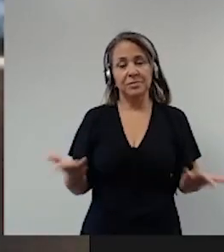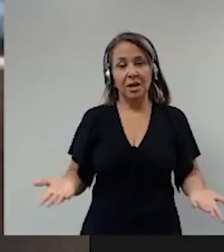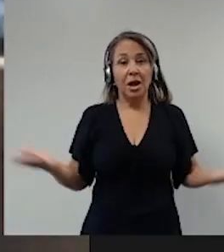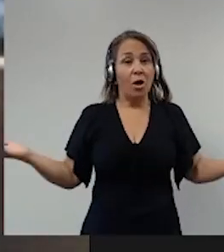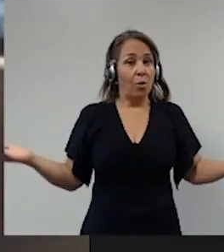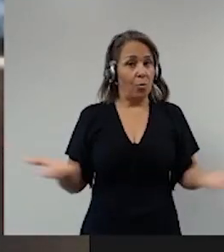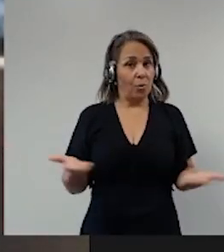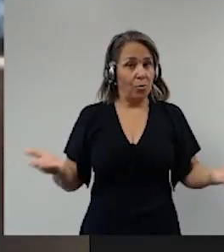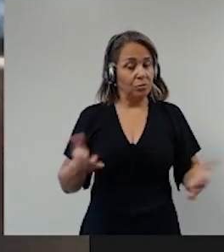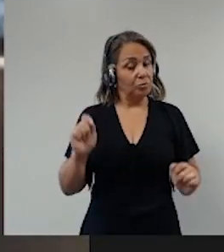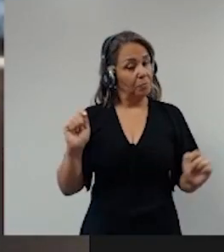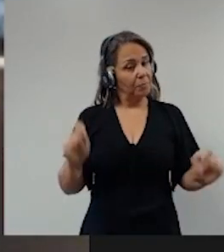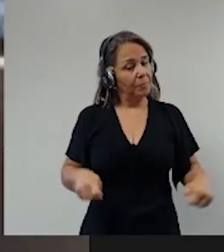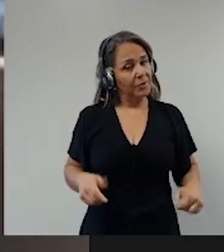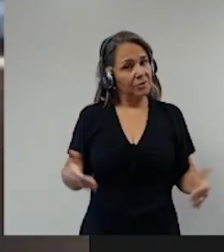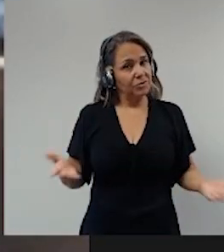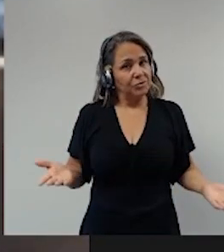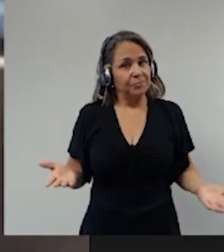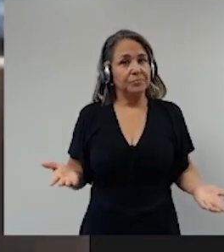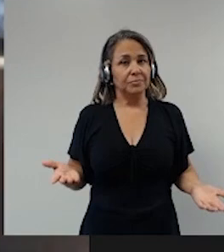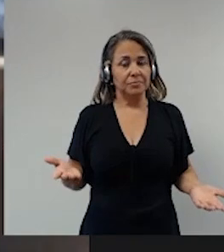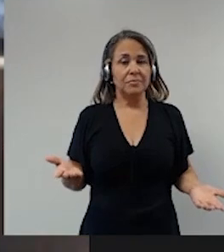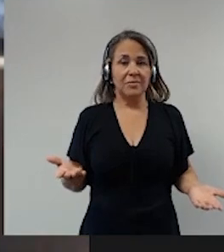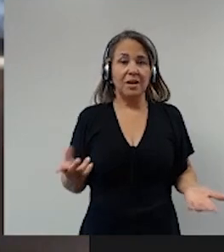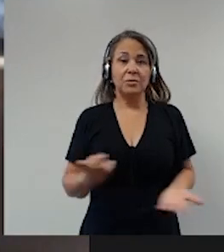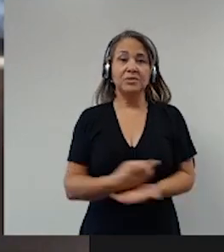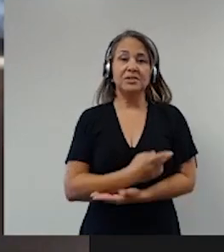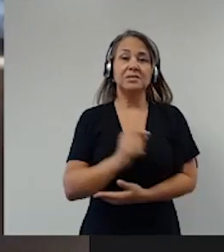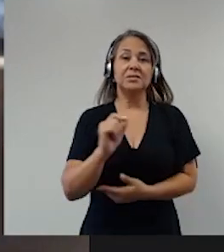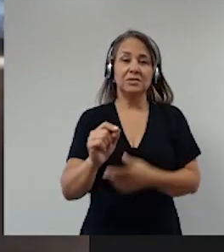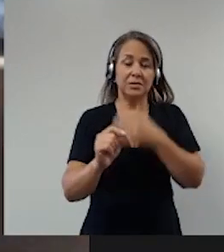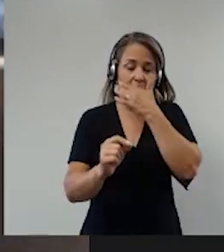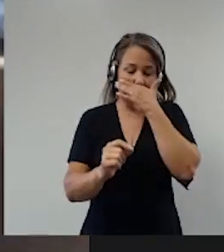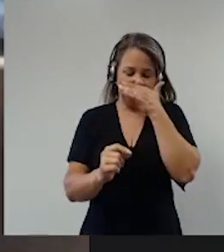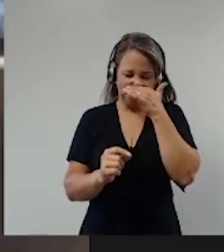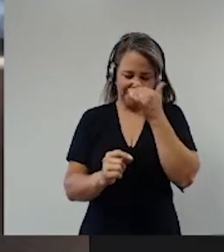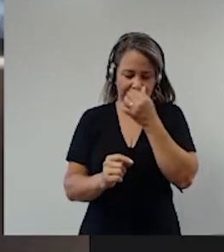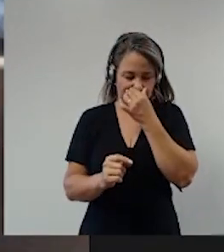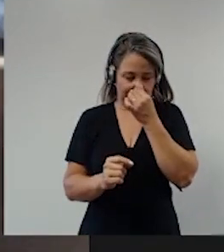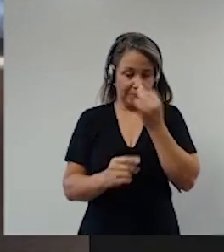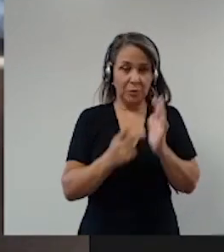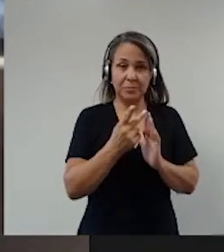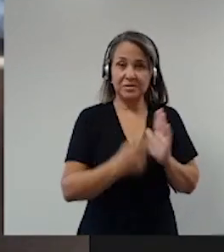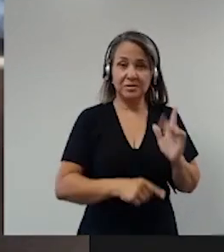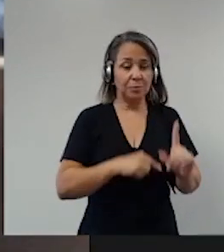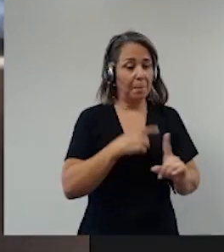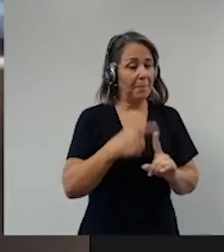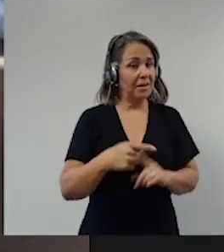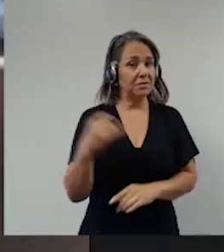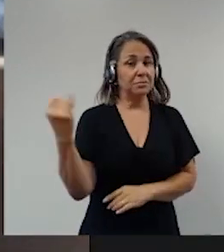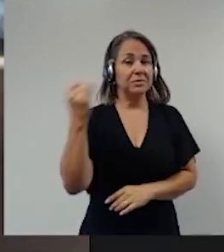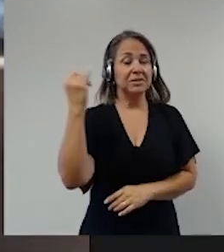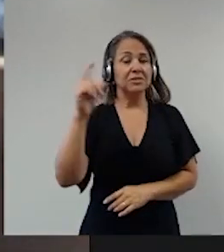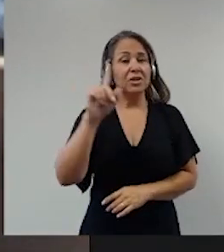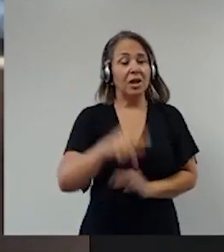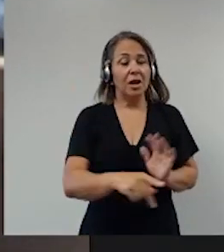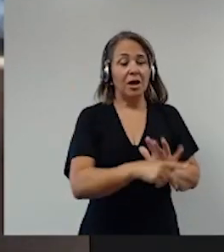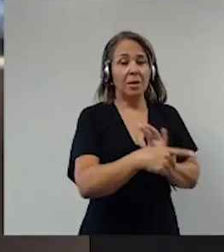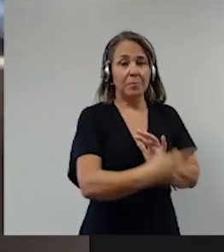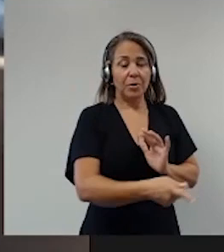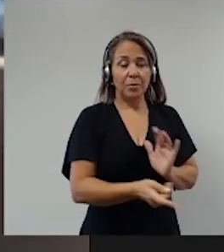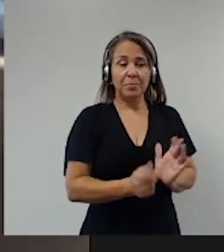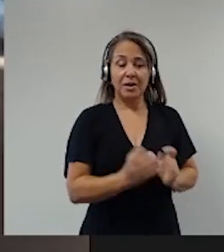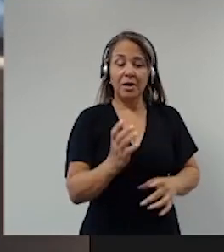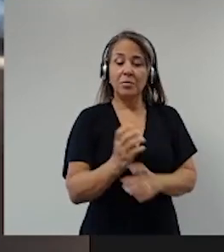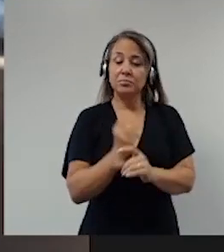hoje, talvez, uma das situações e um dos processos mais importantes no processo eleitoral é a sua própria prestação